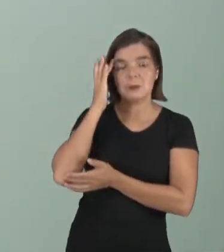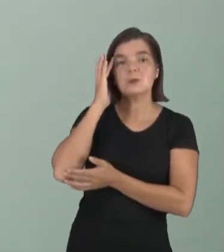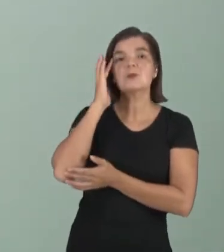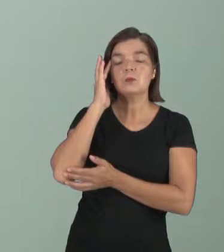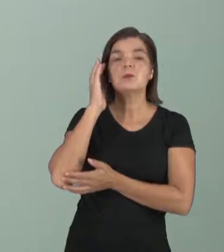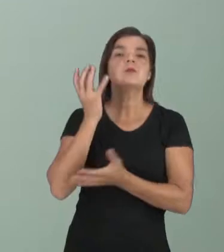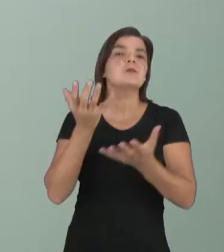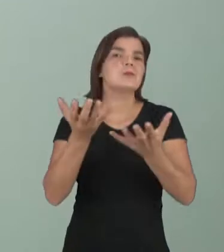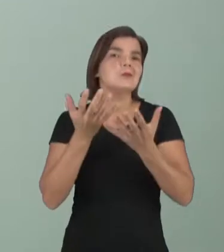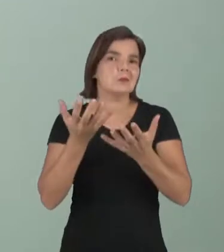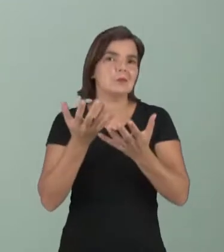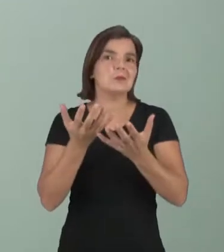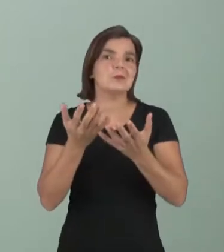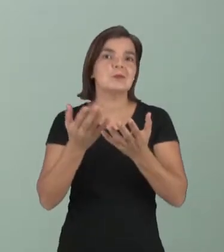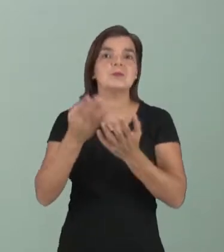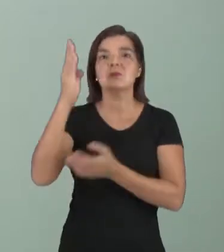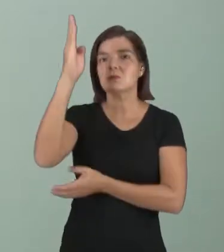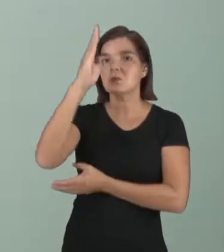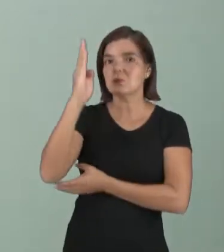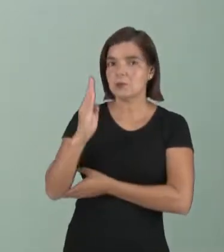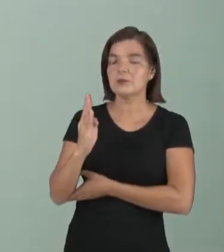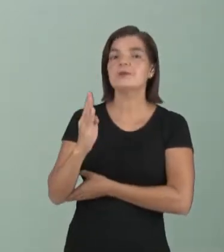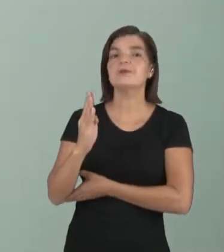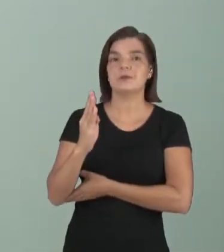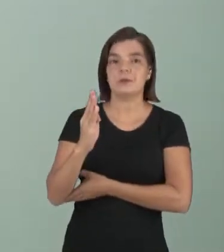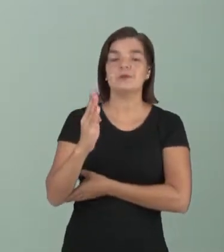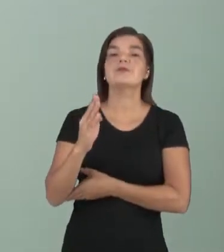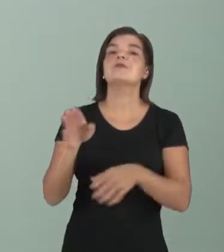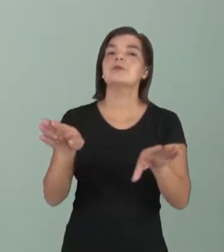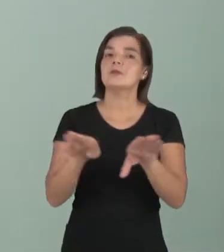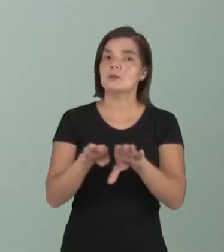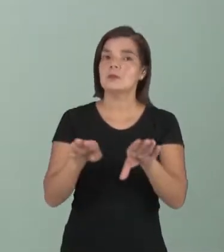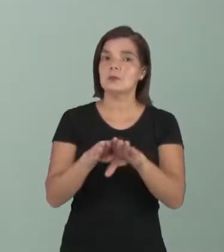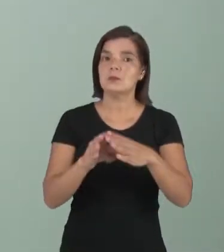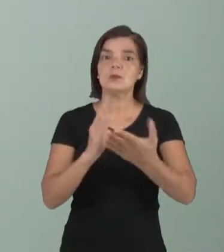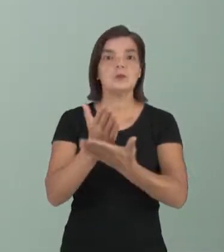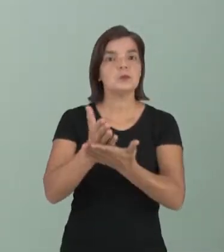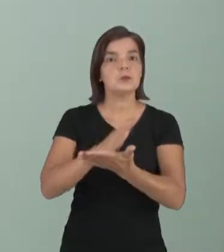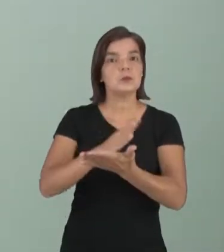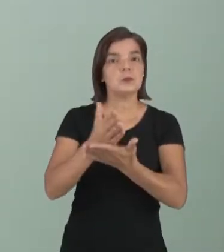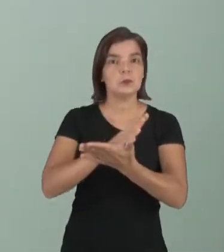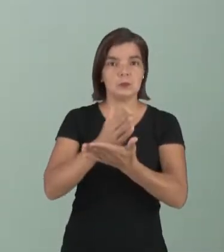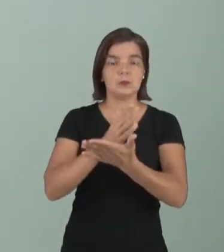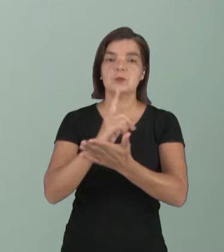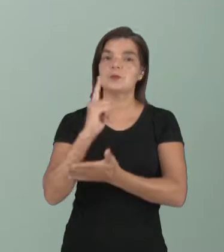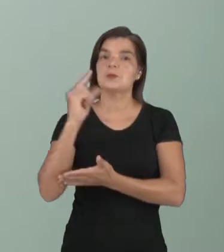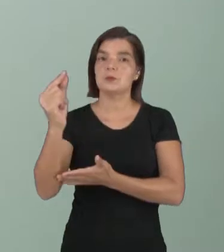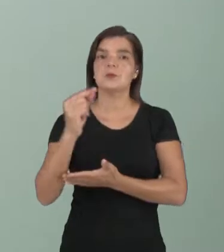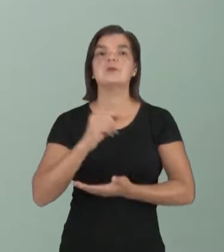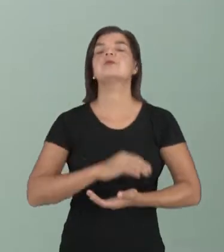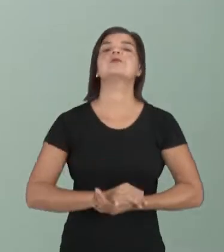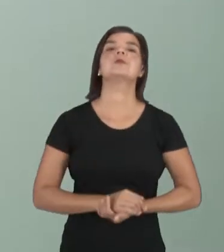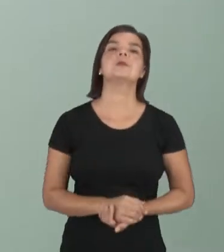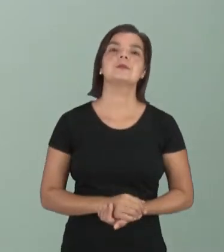pessoas a quererem sair do Brasil e estão na fronteira em busca de sair, tá?